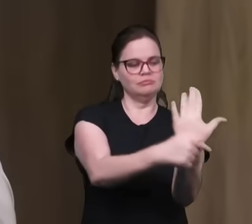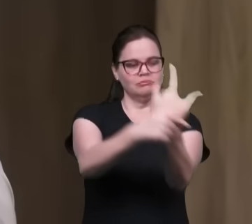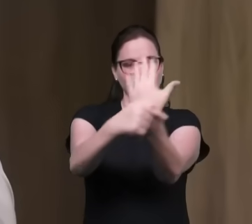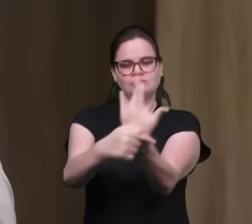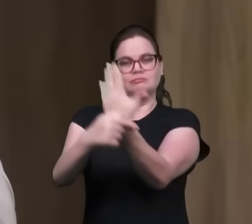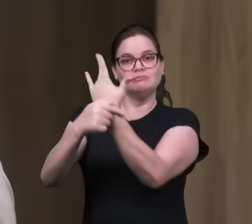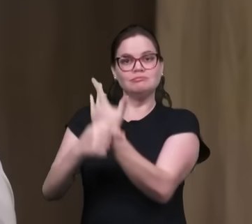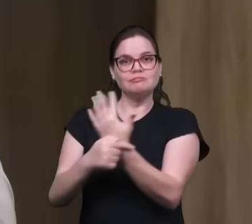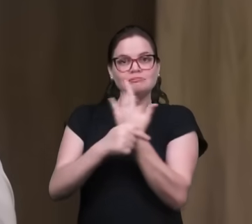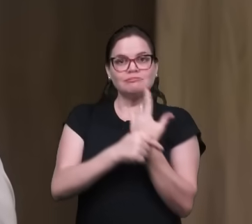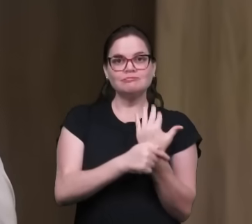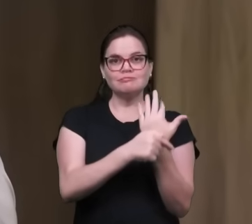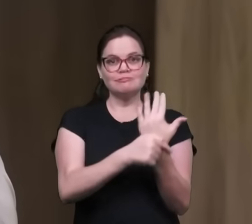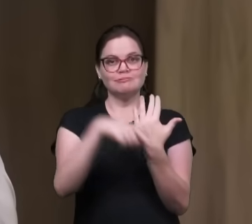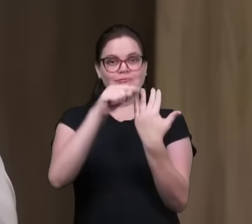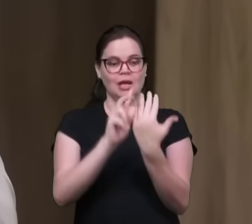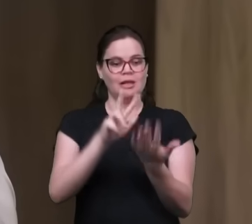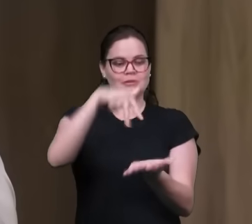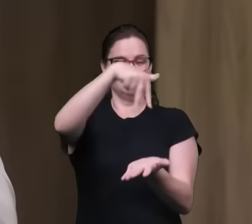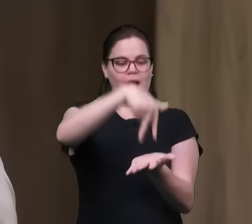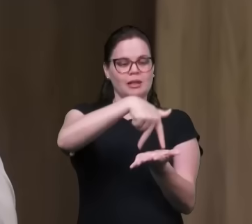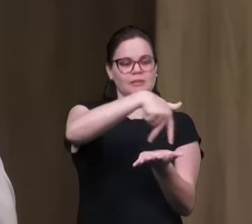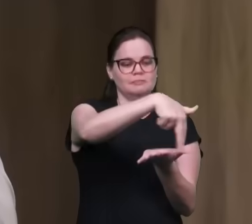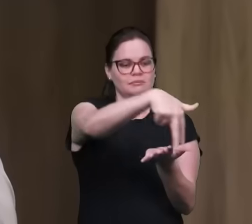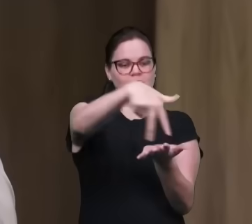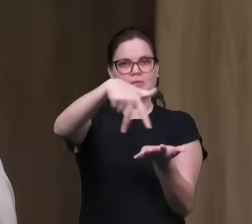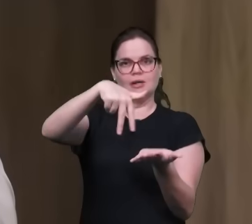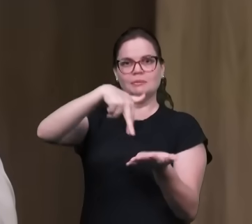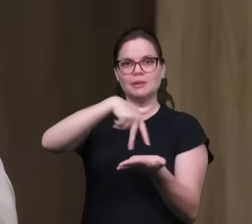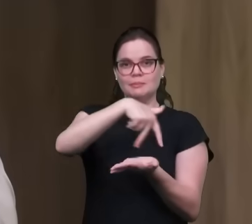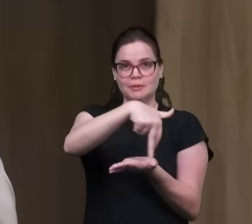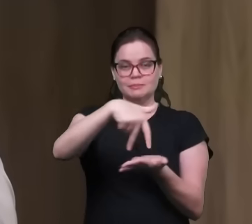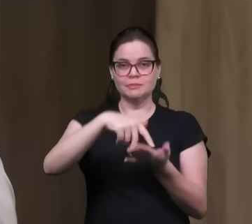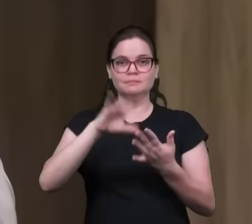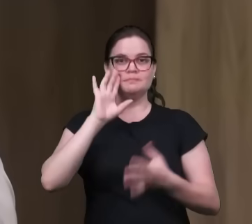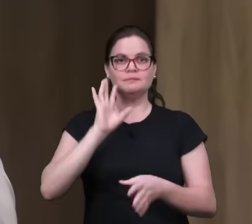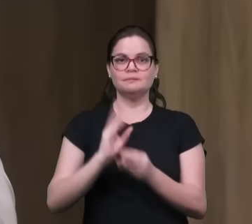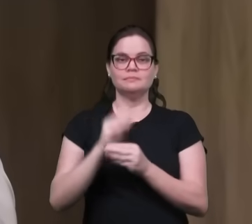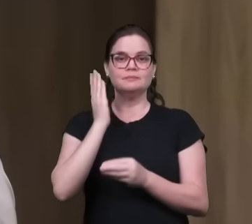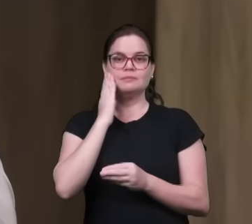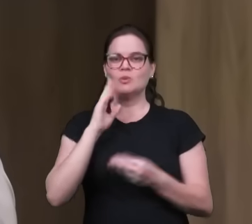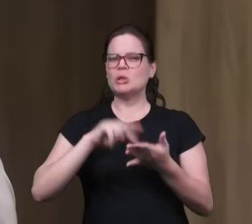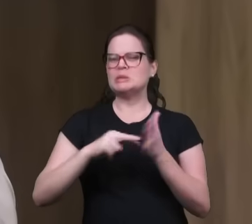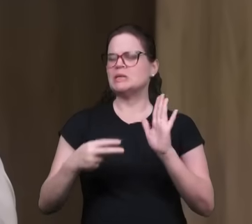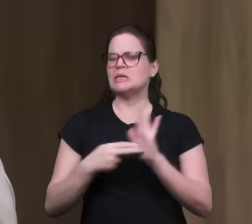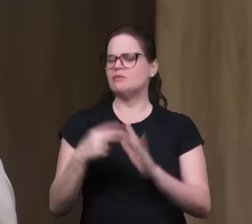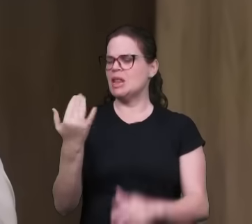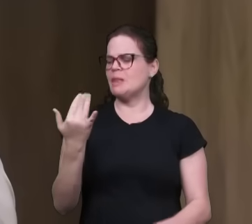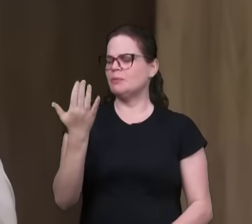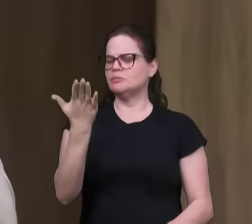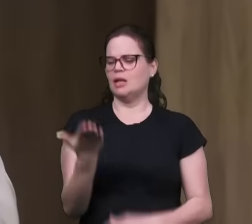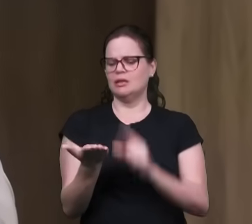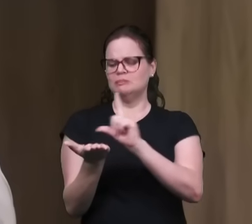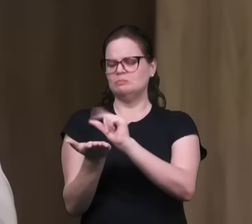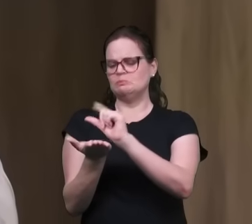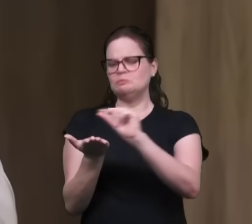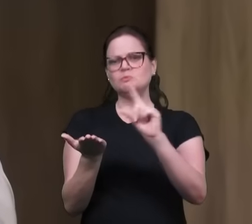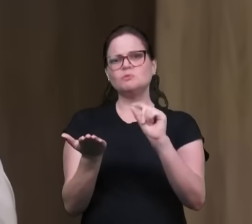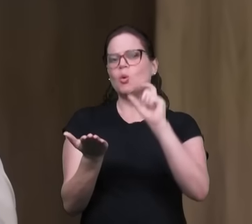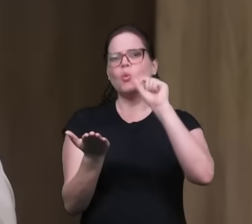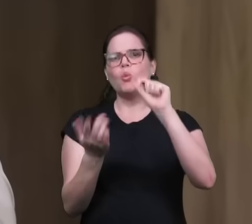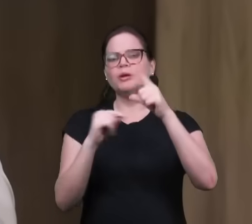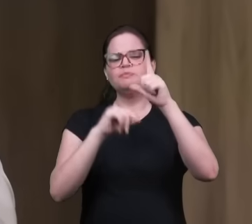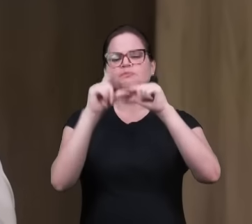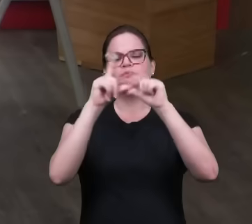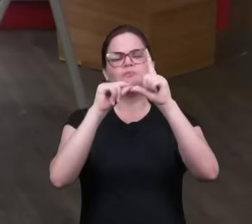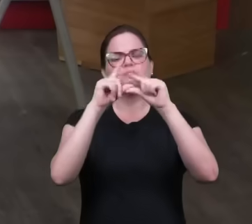uma explicação muito boa a respeito dessa expressão? Jesus tem na mão dele, na mão direita dele, as 7 estrelas. Quem são essas 7